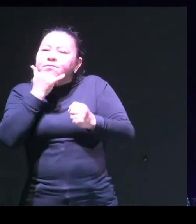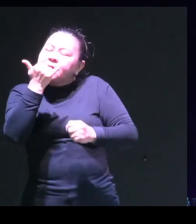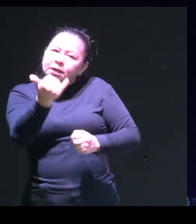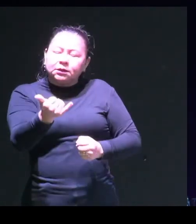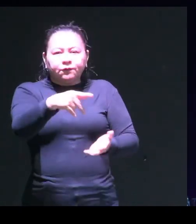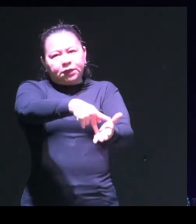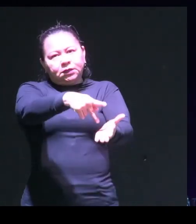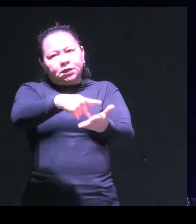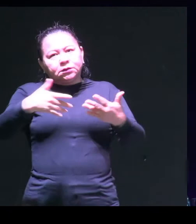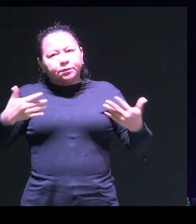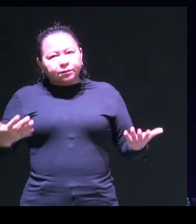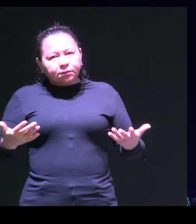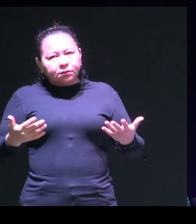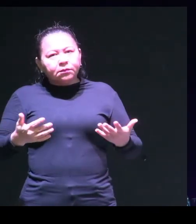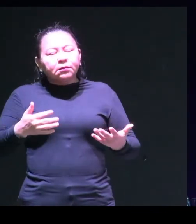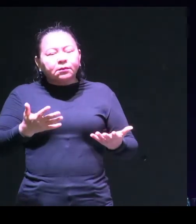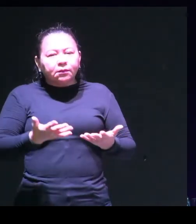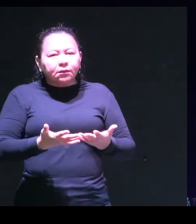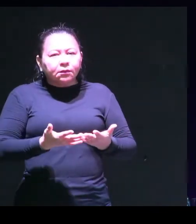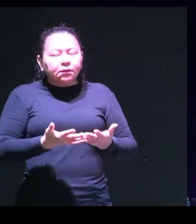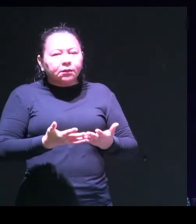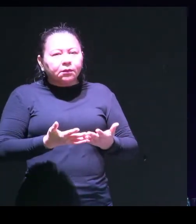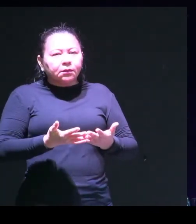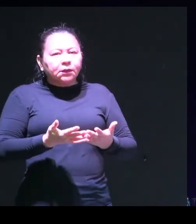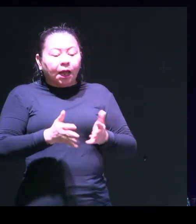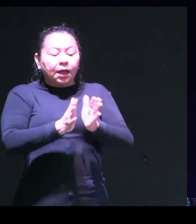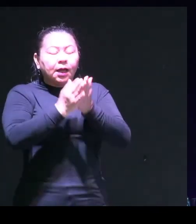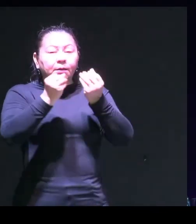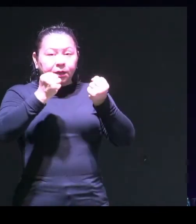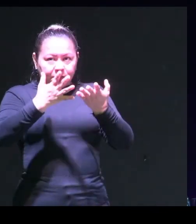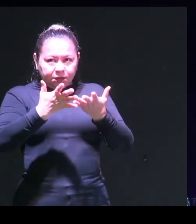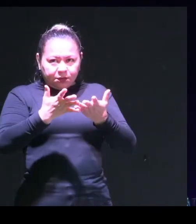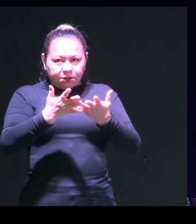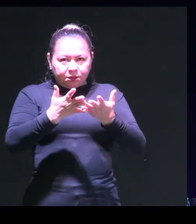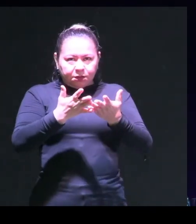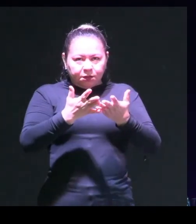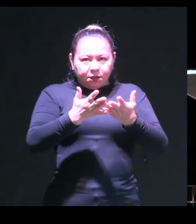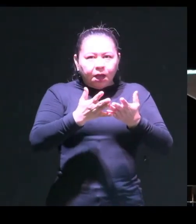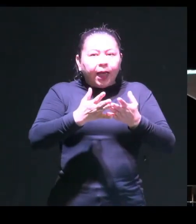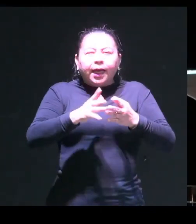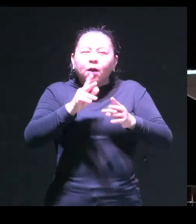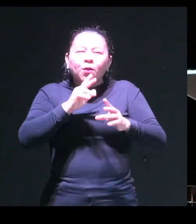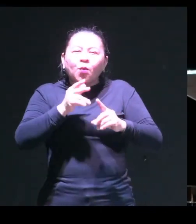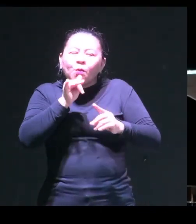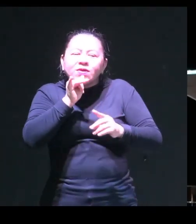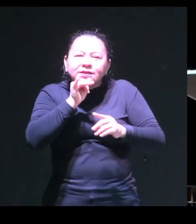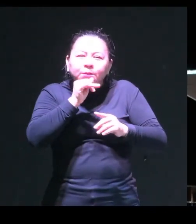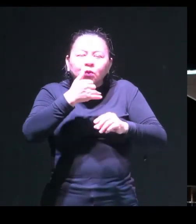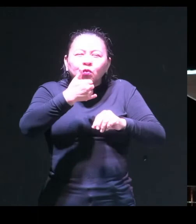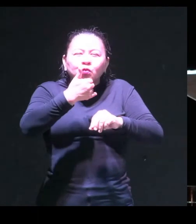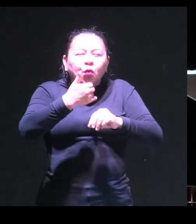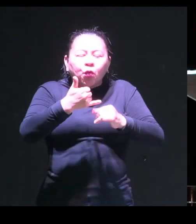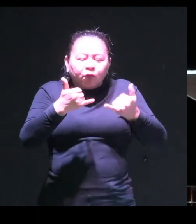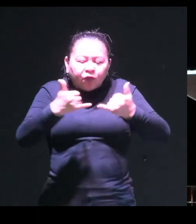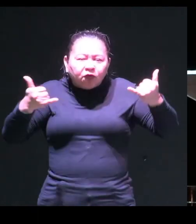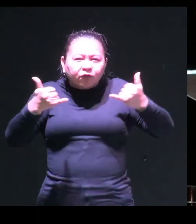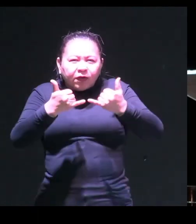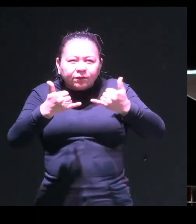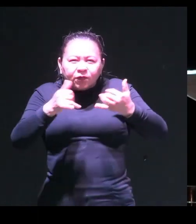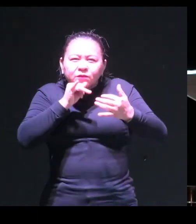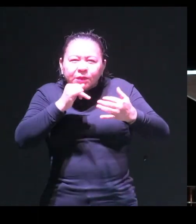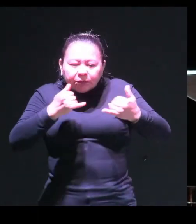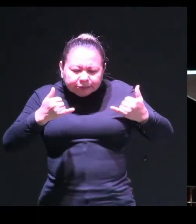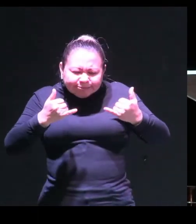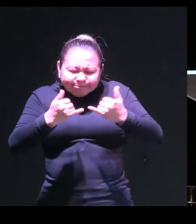perdão. Ferro, a Bíblia diz que ferro afia outro ferro. Nós nos edificamos